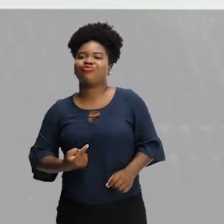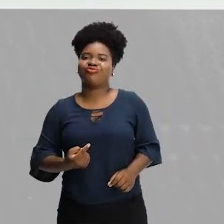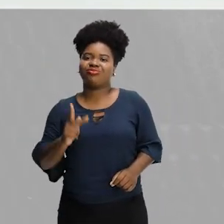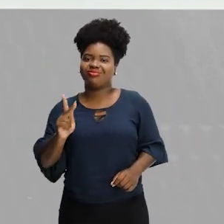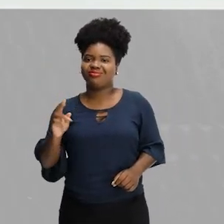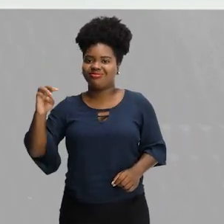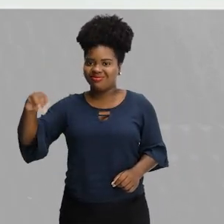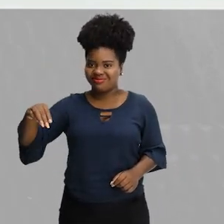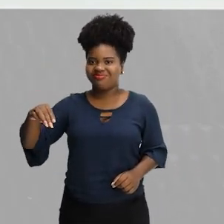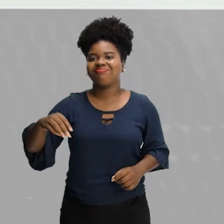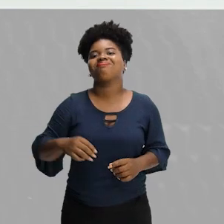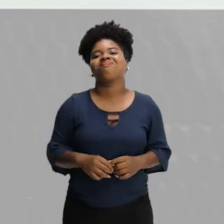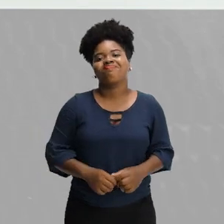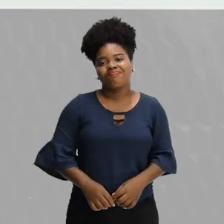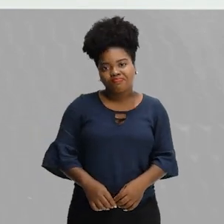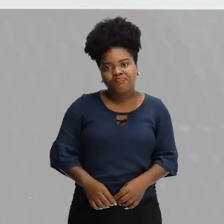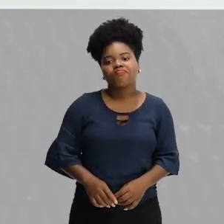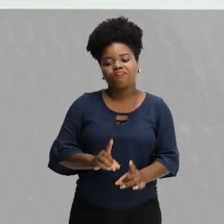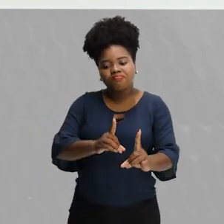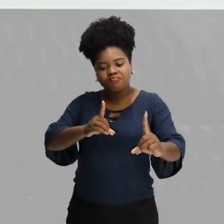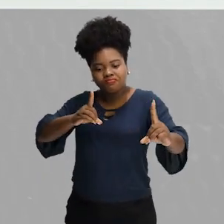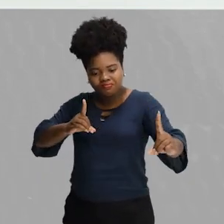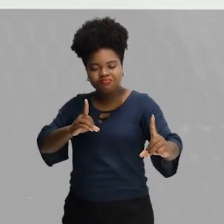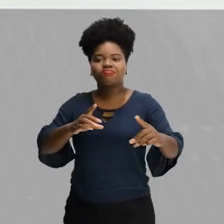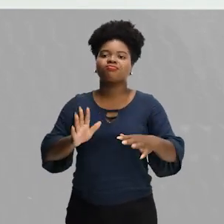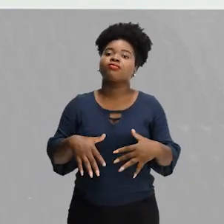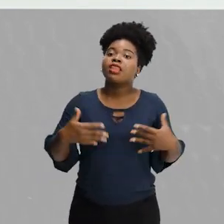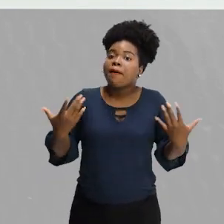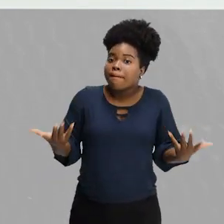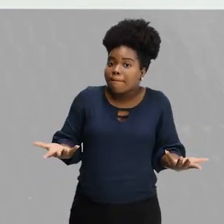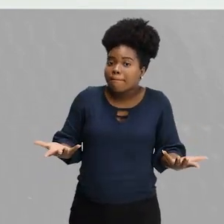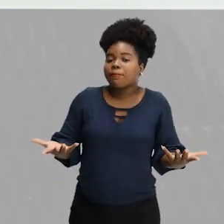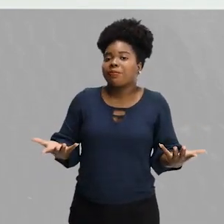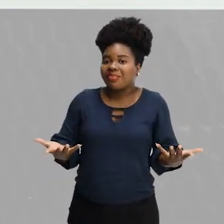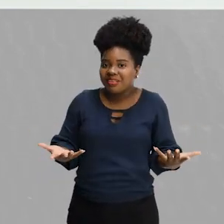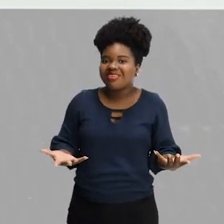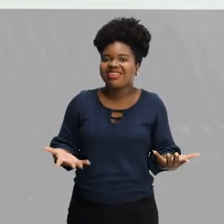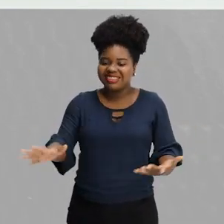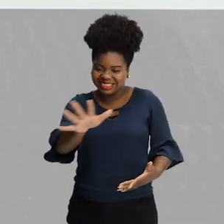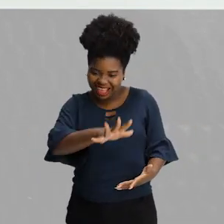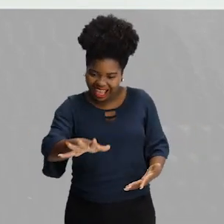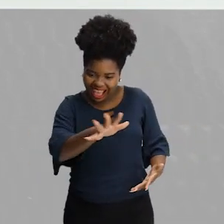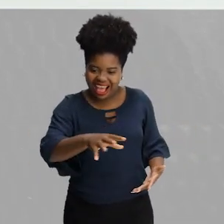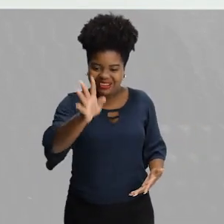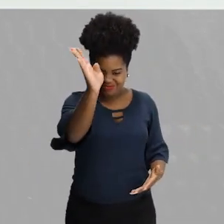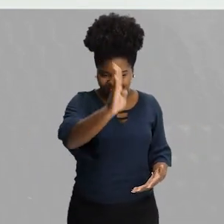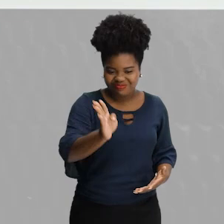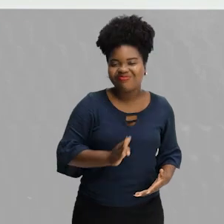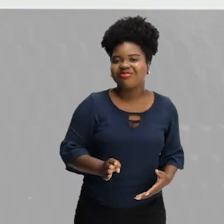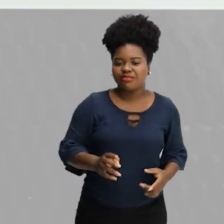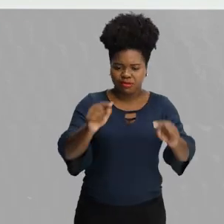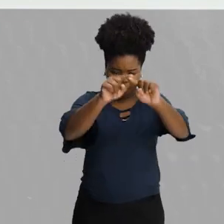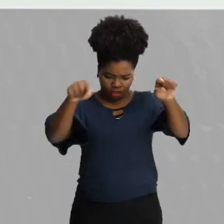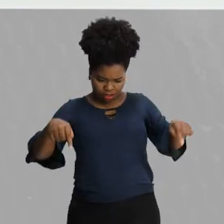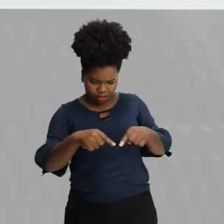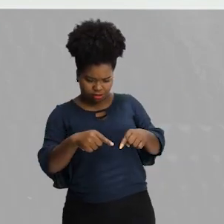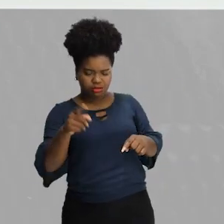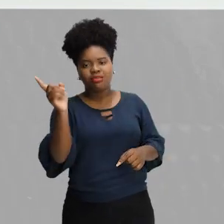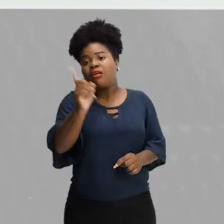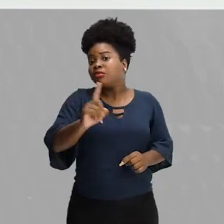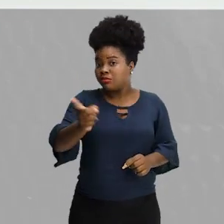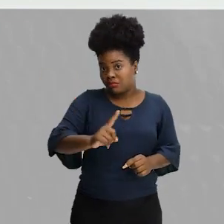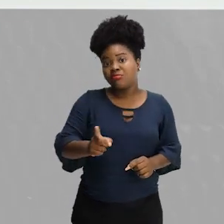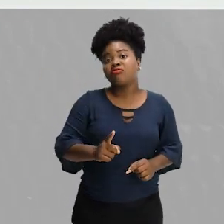em consideração as distâncias. Mas nós sabemos que o território brasileiro não é um quadrado, está longe disso. Ele é bem largo na